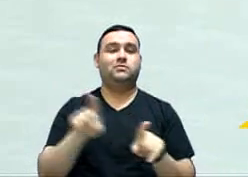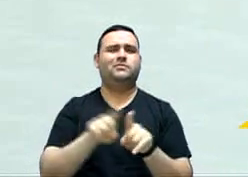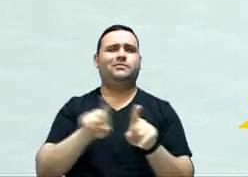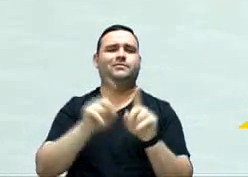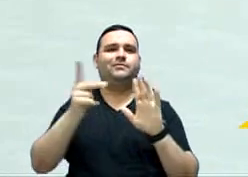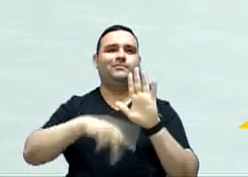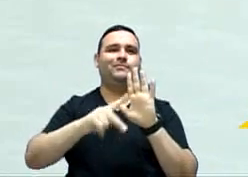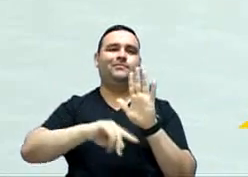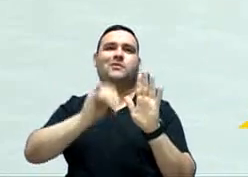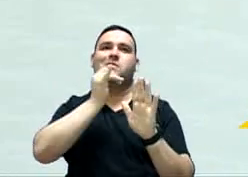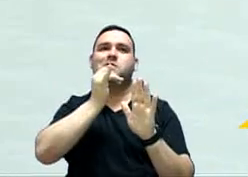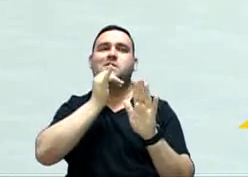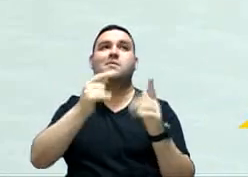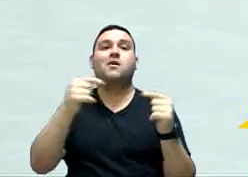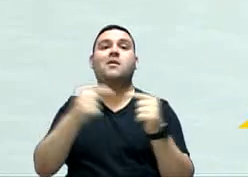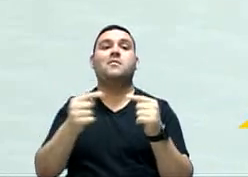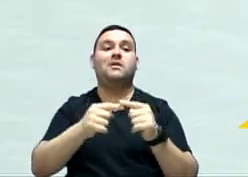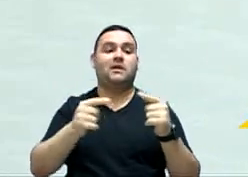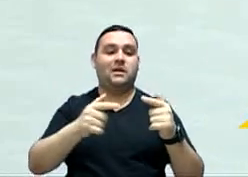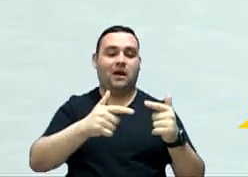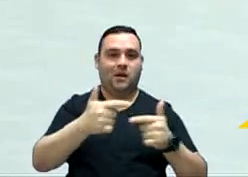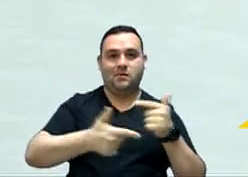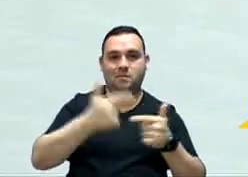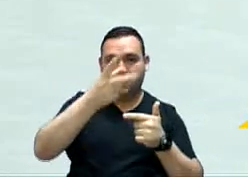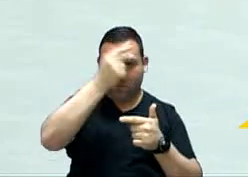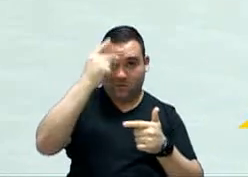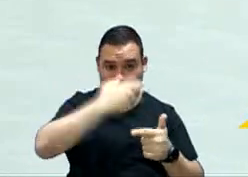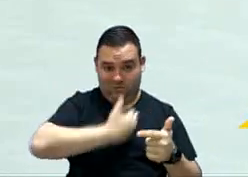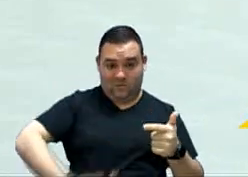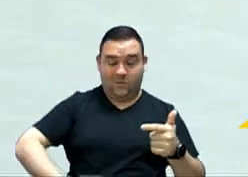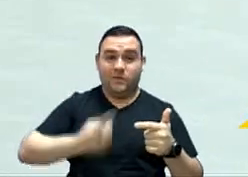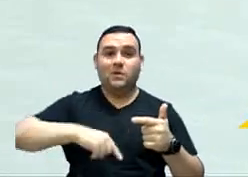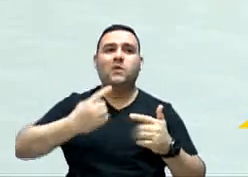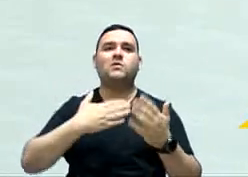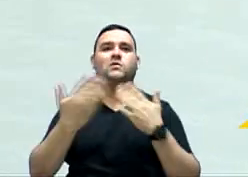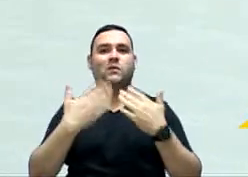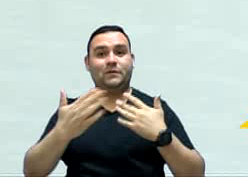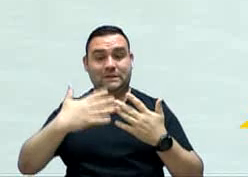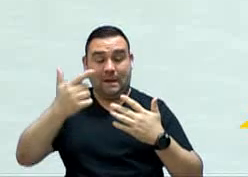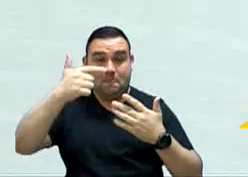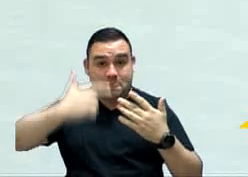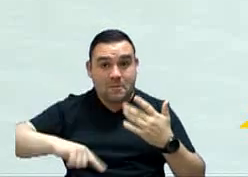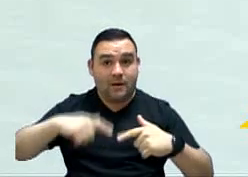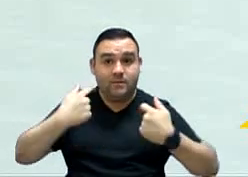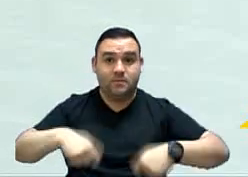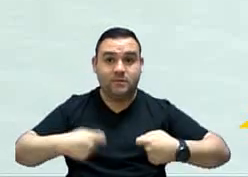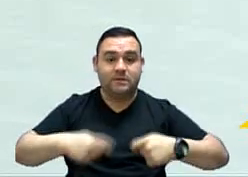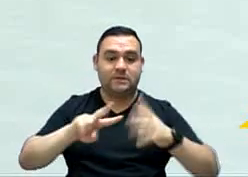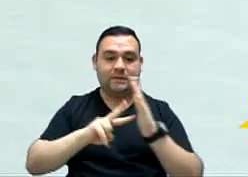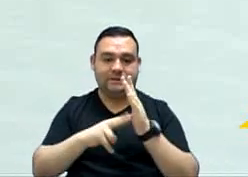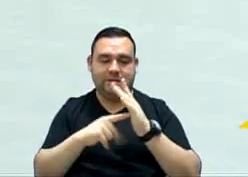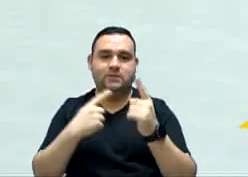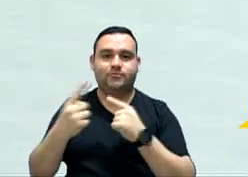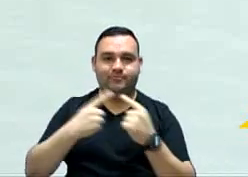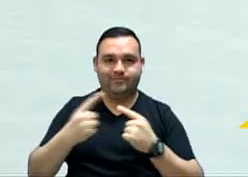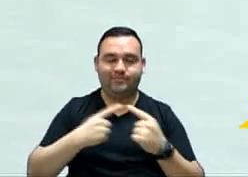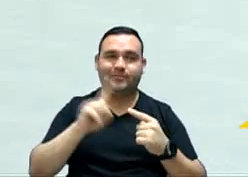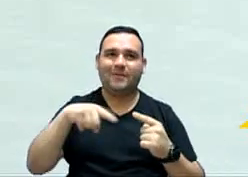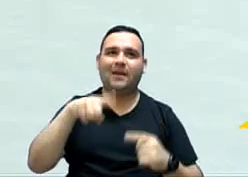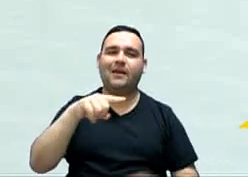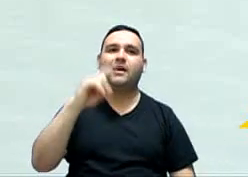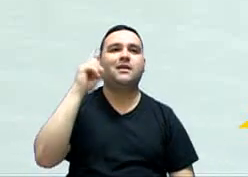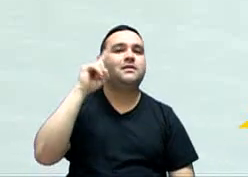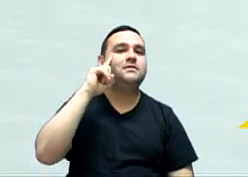outros projetos, por exemplo, em relação ao funcionário público. A gente vai discutir um pouco mais junto com o sindicato, mas aqueles